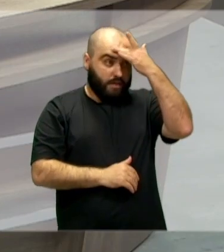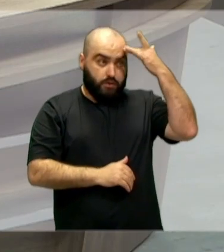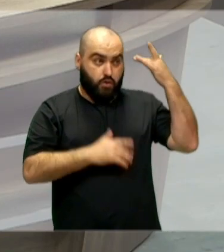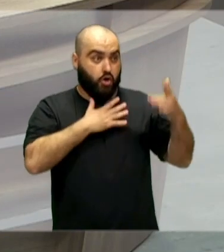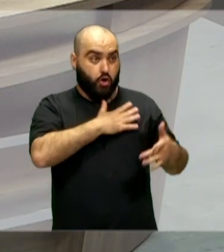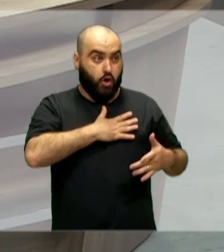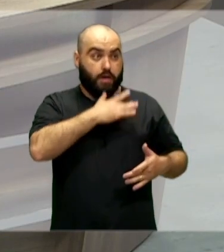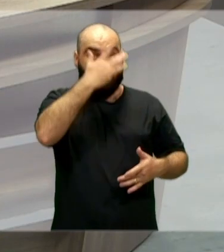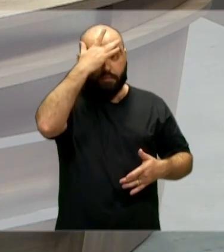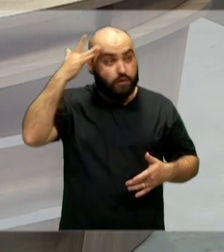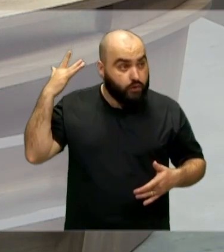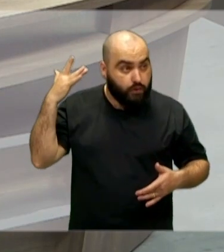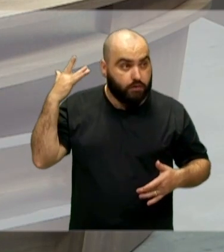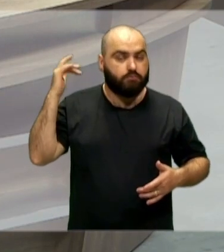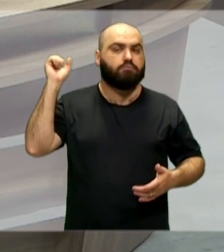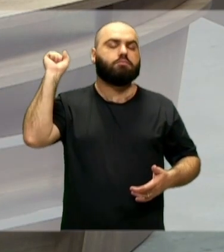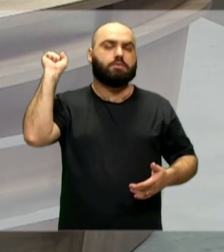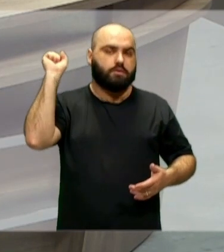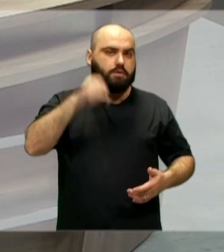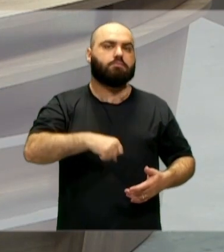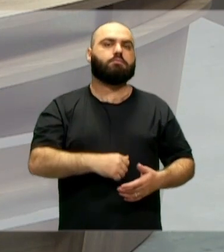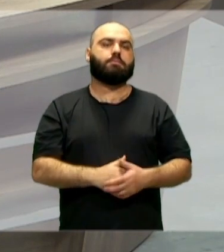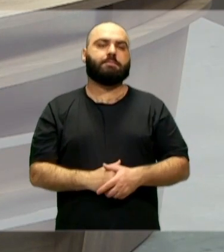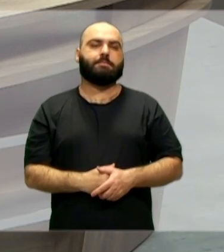E que respeitam pessoas. Isso é o principal.